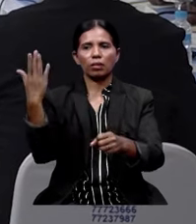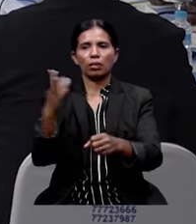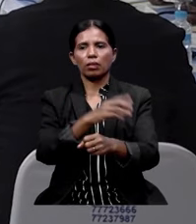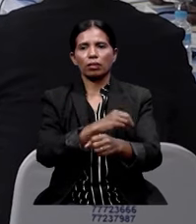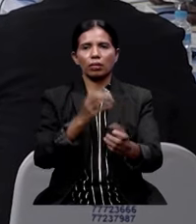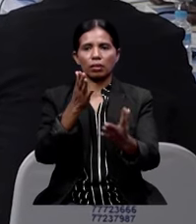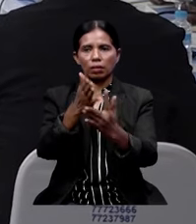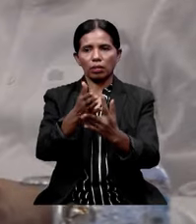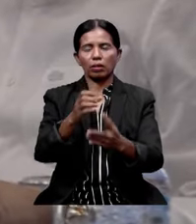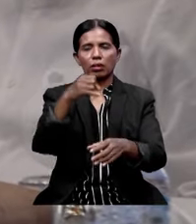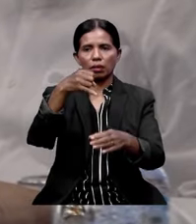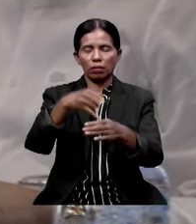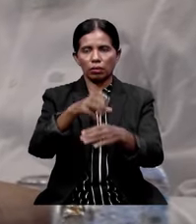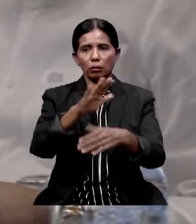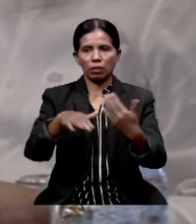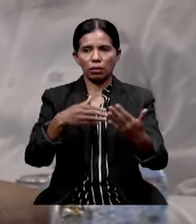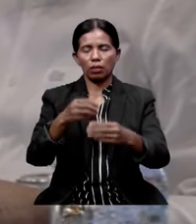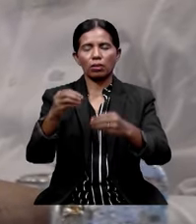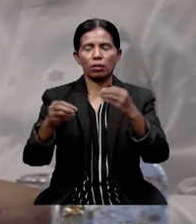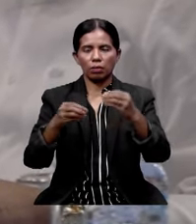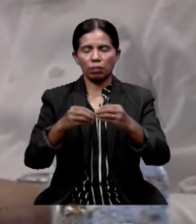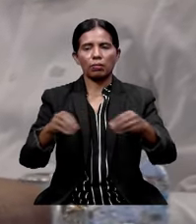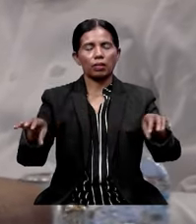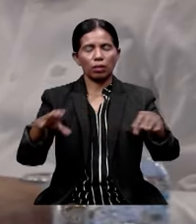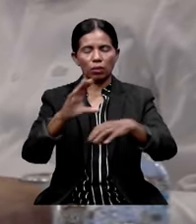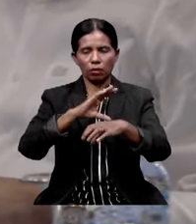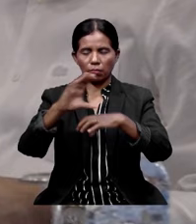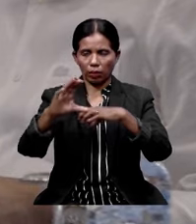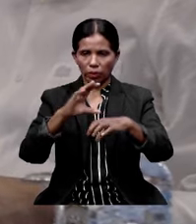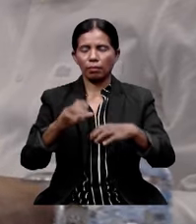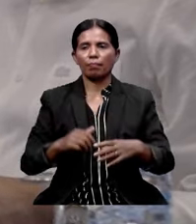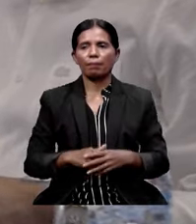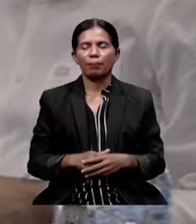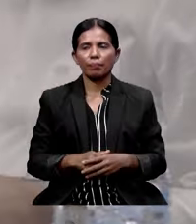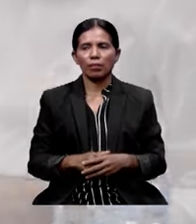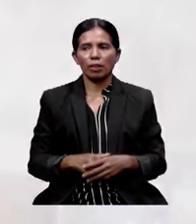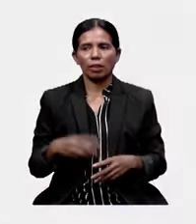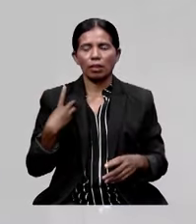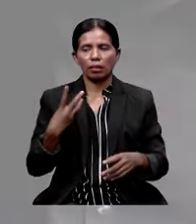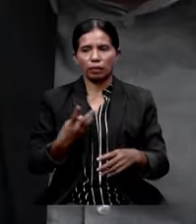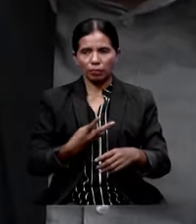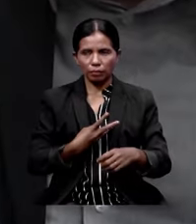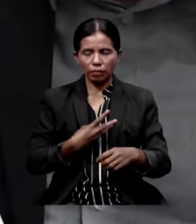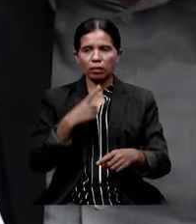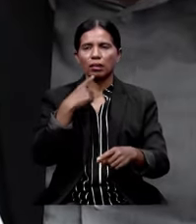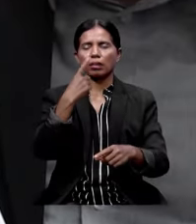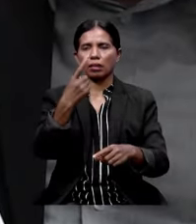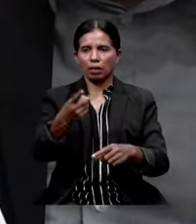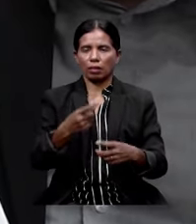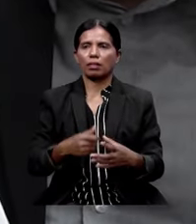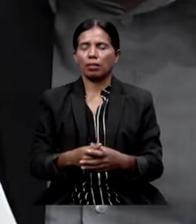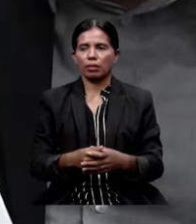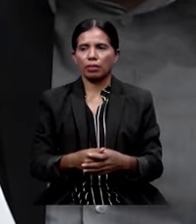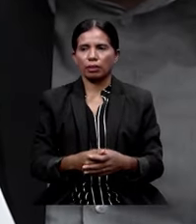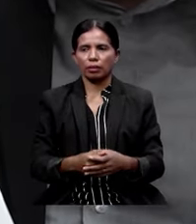adesão inclui legislação sira com a comércio union. O in legislação sira o intemi lobo que ele renova nebe ida ne e